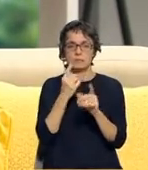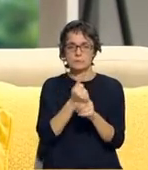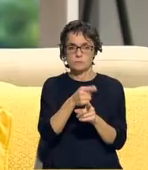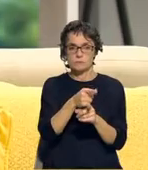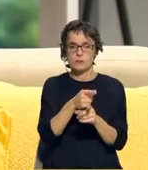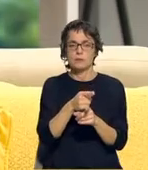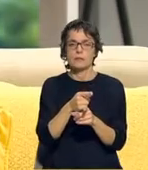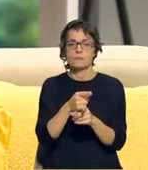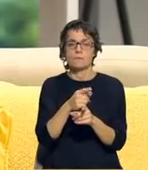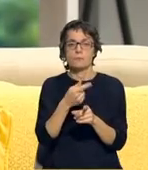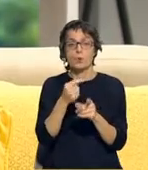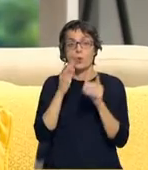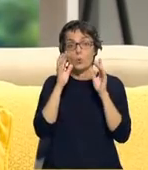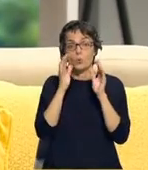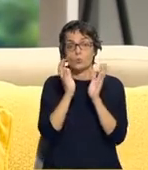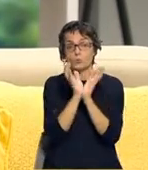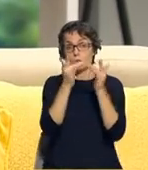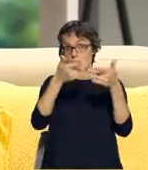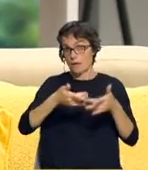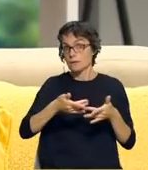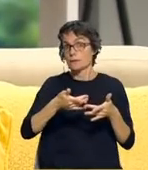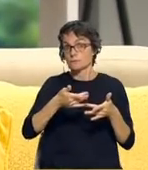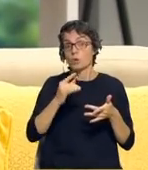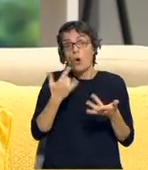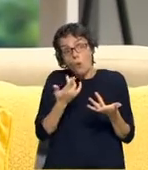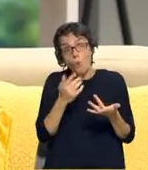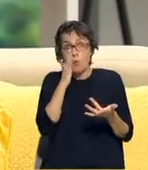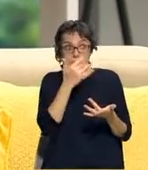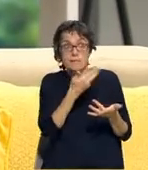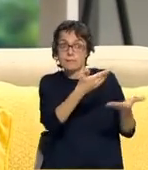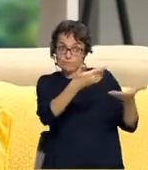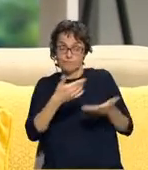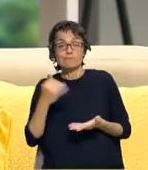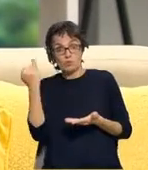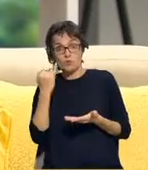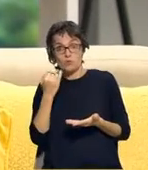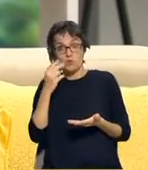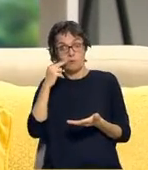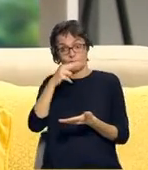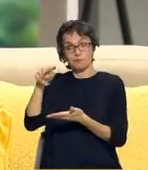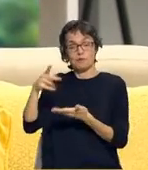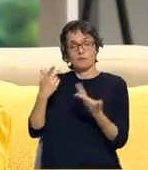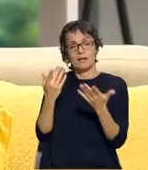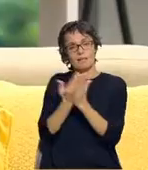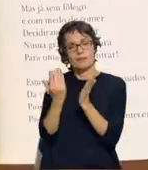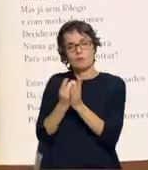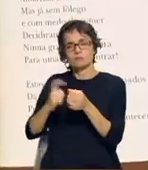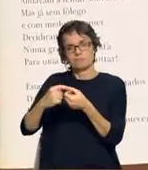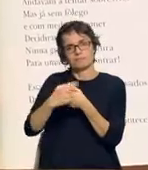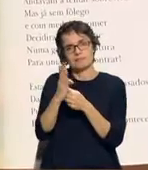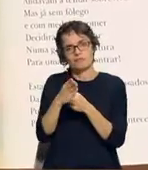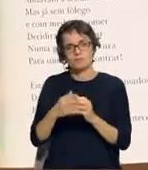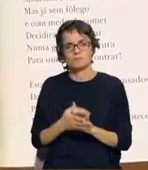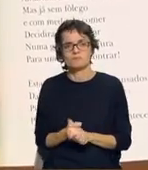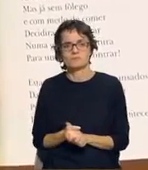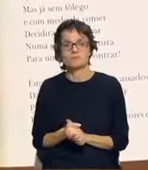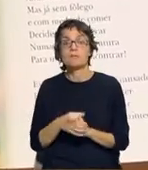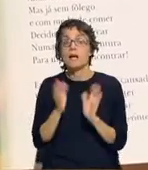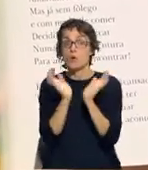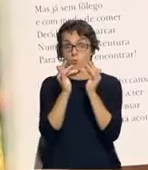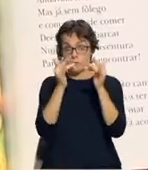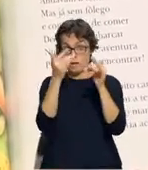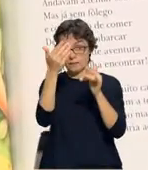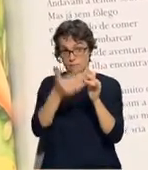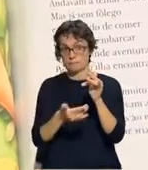e, portanto, ou visitando a nossa instituição e nas escolas aderentes. Claro, e nós temos o site no ar,